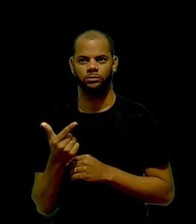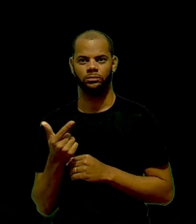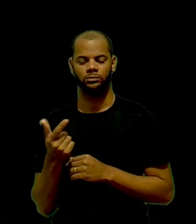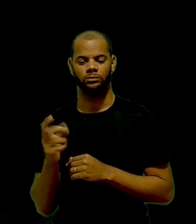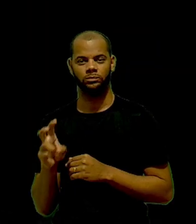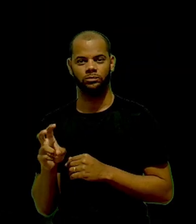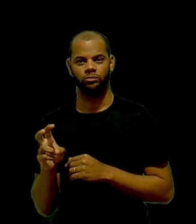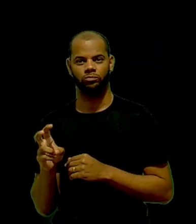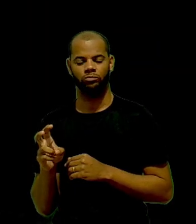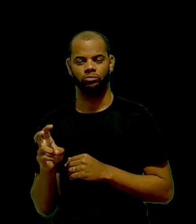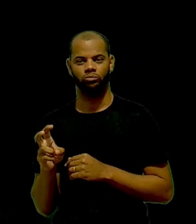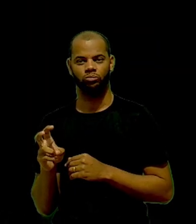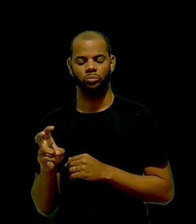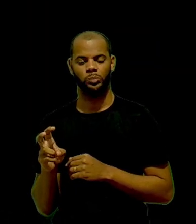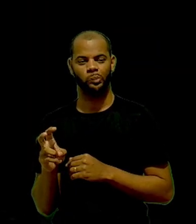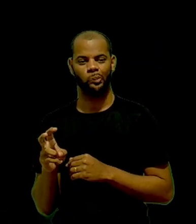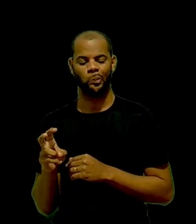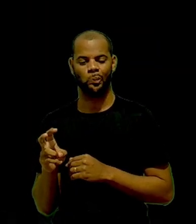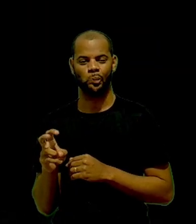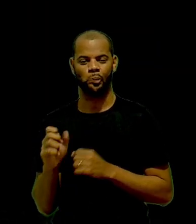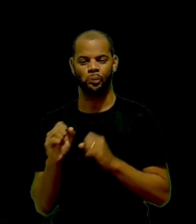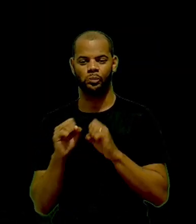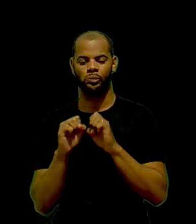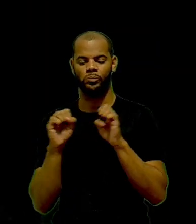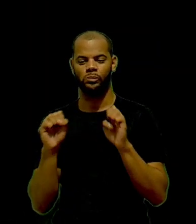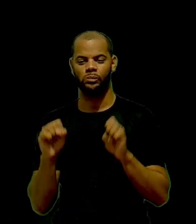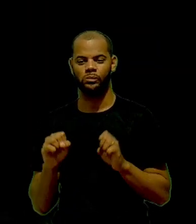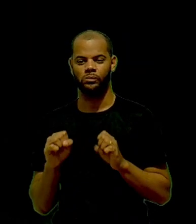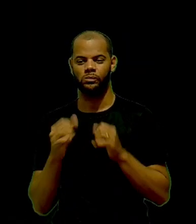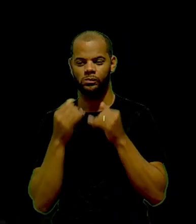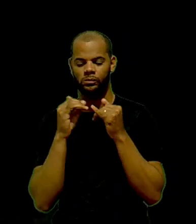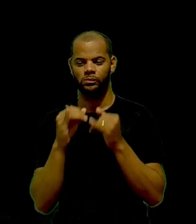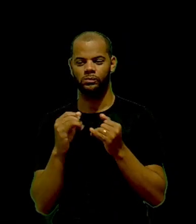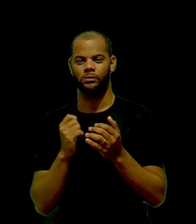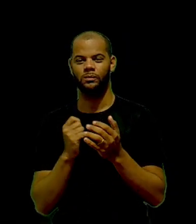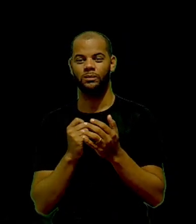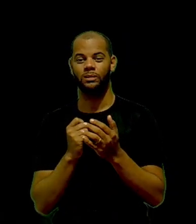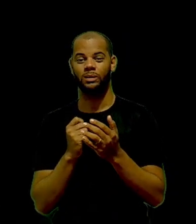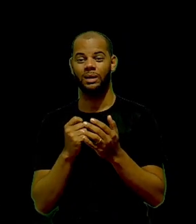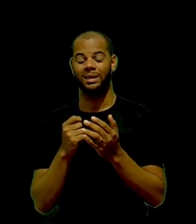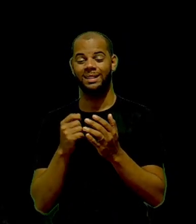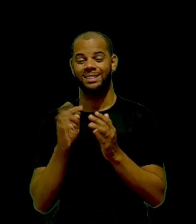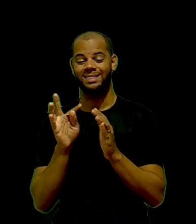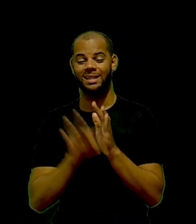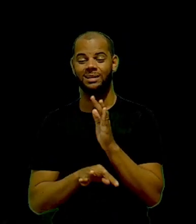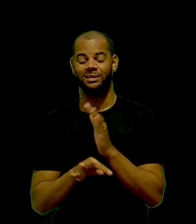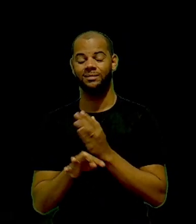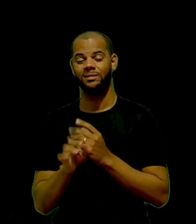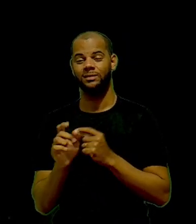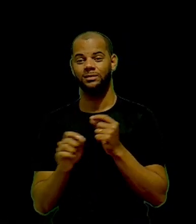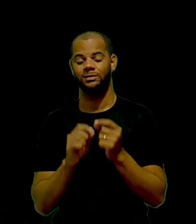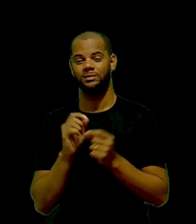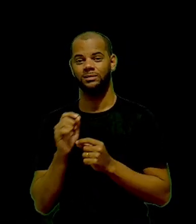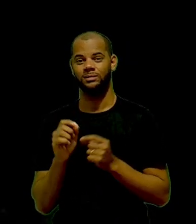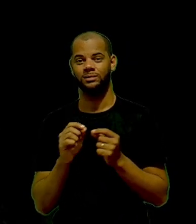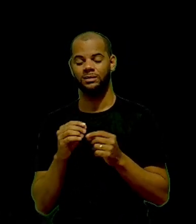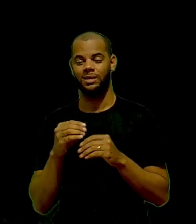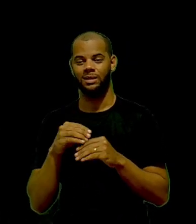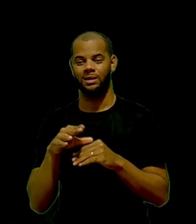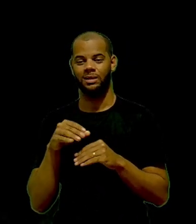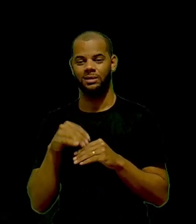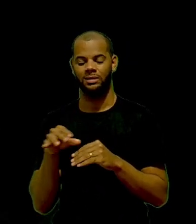2025, o sistema elétrico está cobrando tarifas do uso da linha de